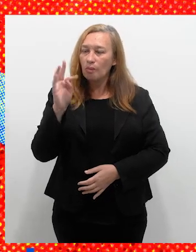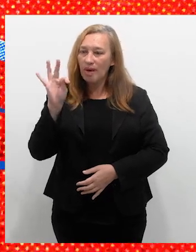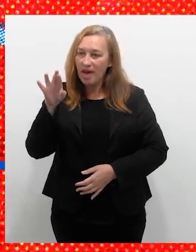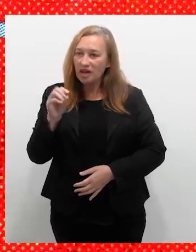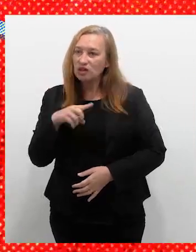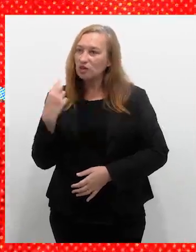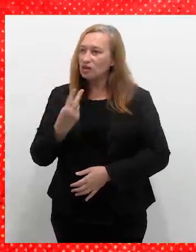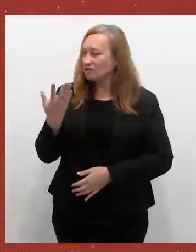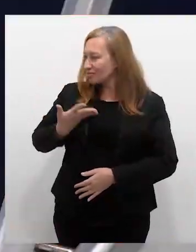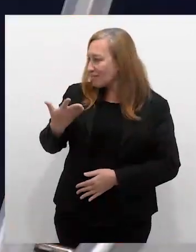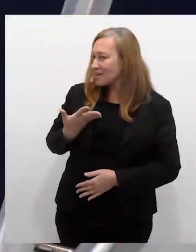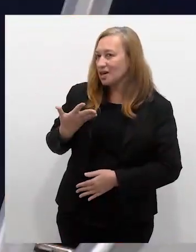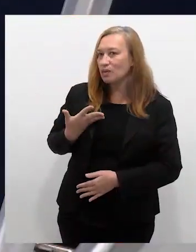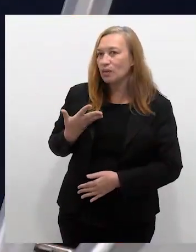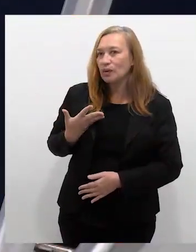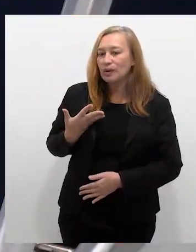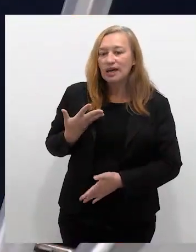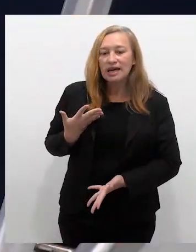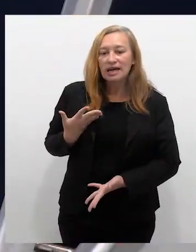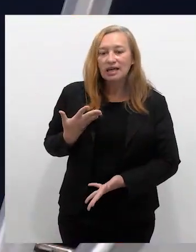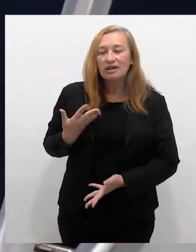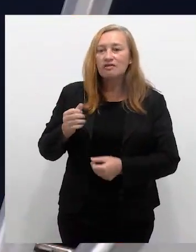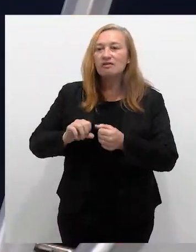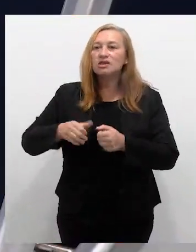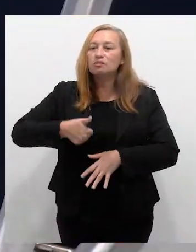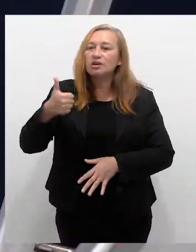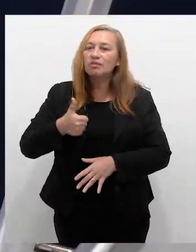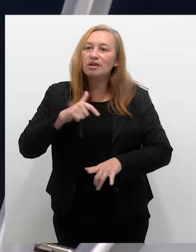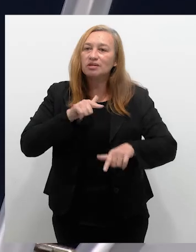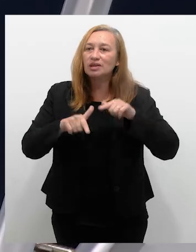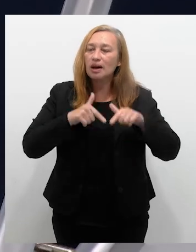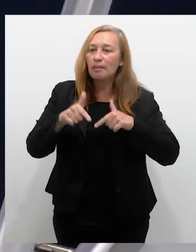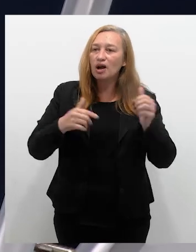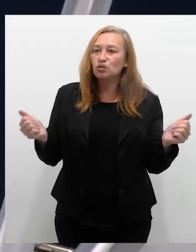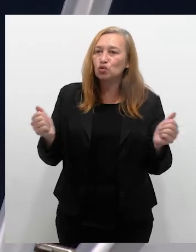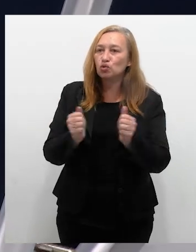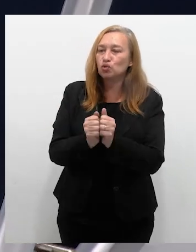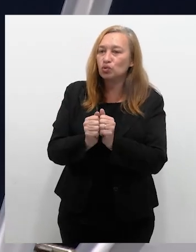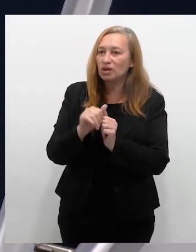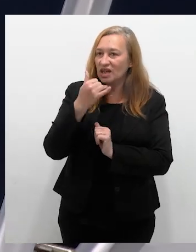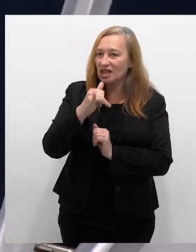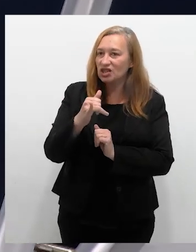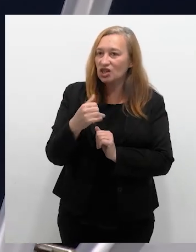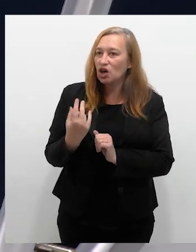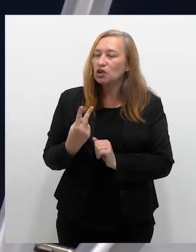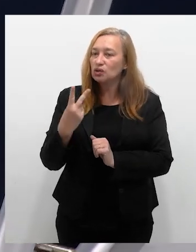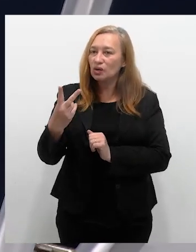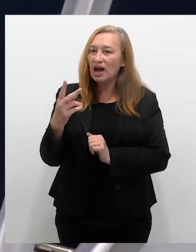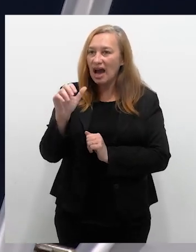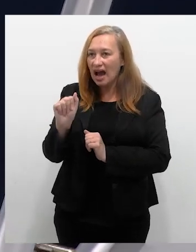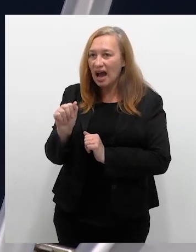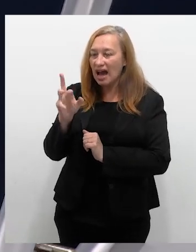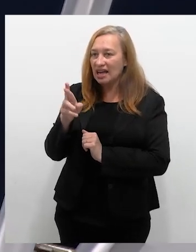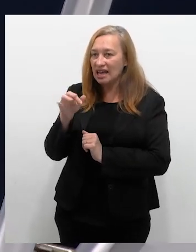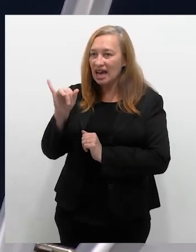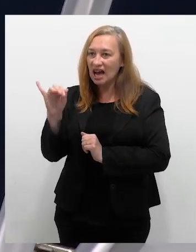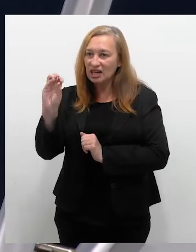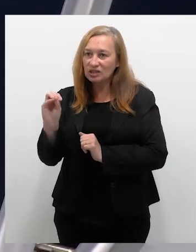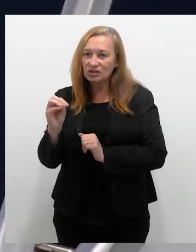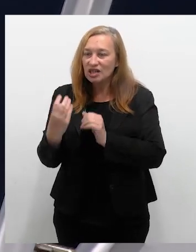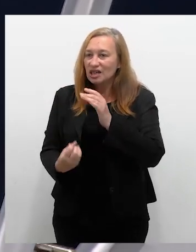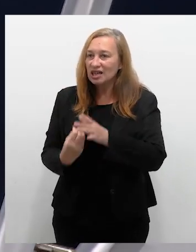muitos amigos. Desde que a gente fez o primeiro trabalho juntos, bateu energia. 2 arianos, que adora